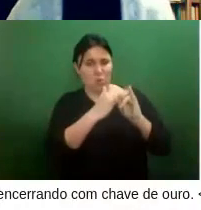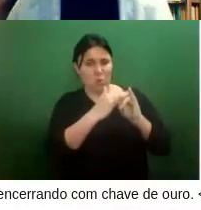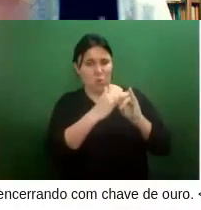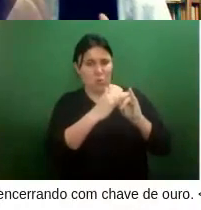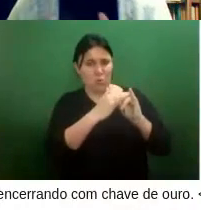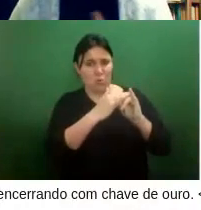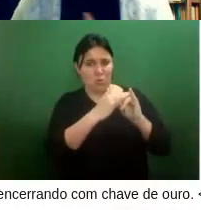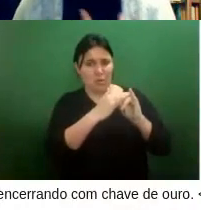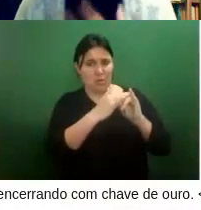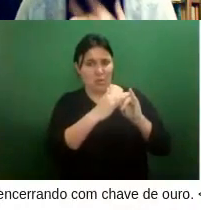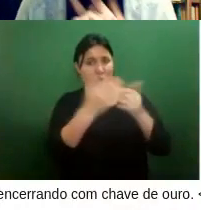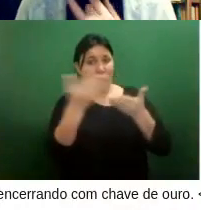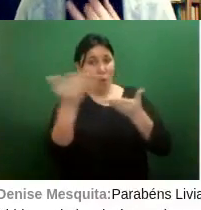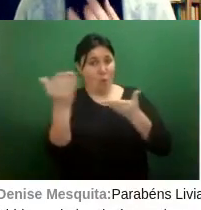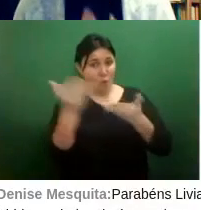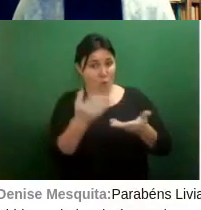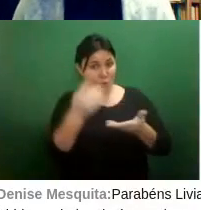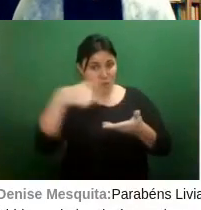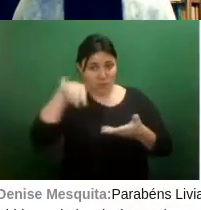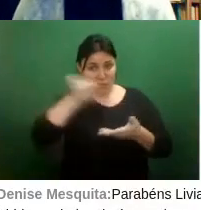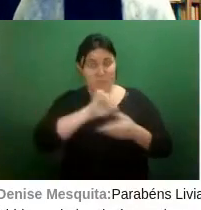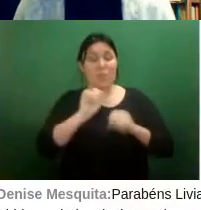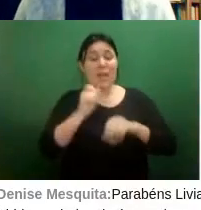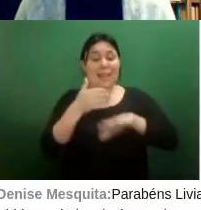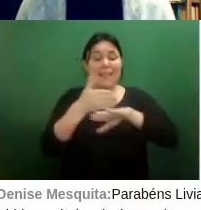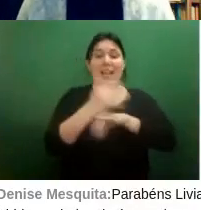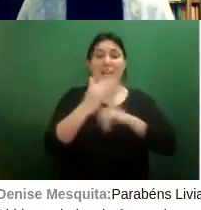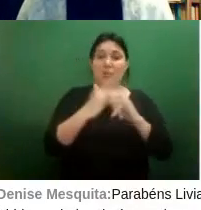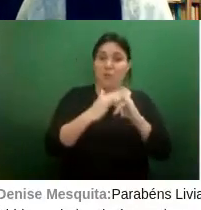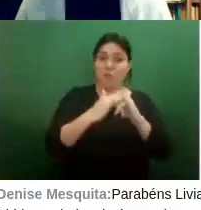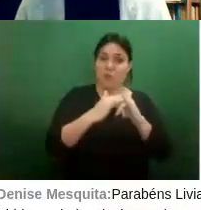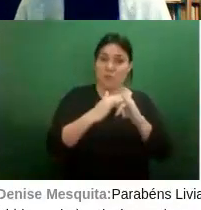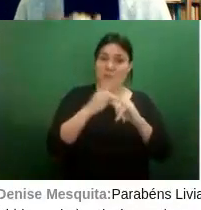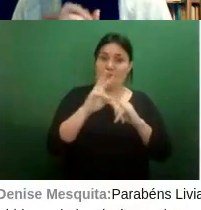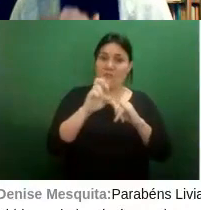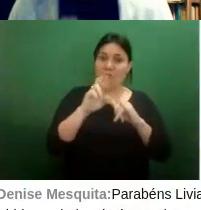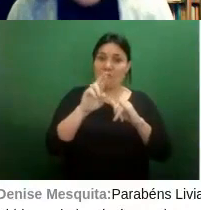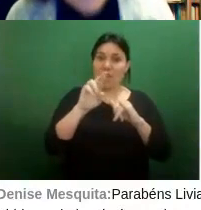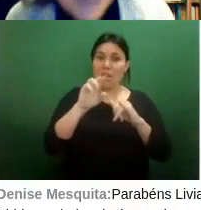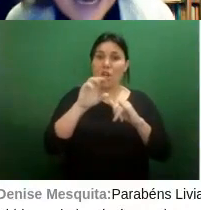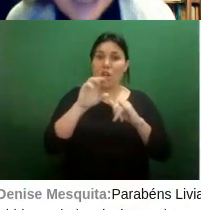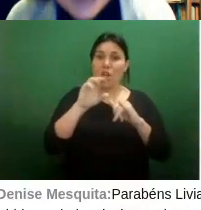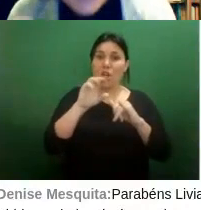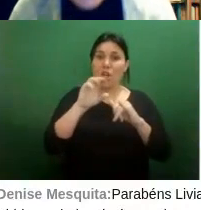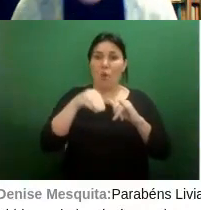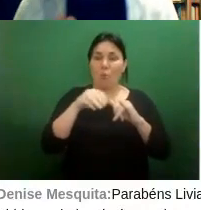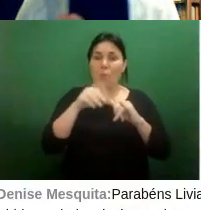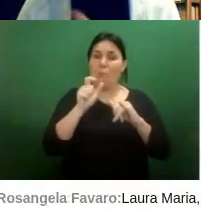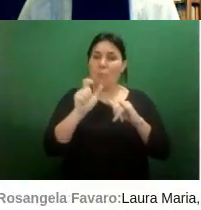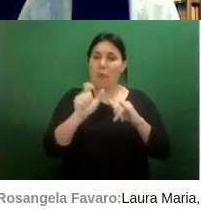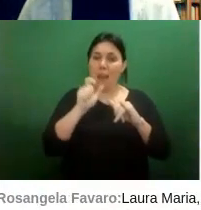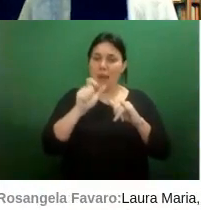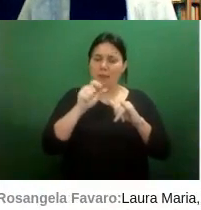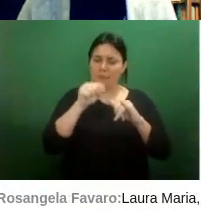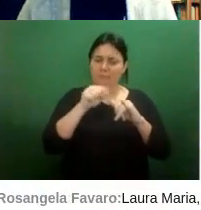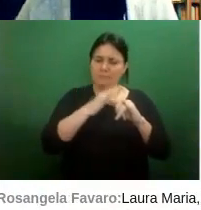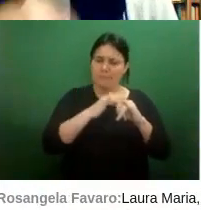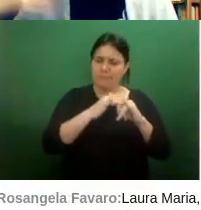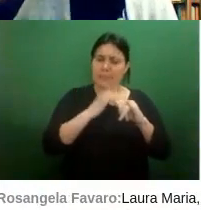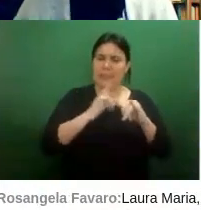convido vocês a entrarem no YouTube da Ver com Palavras. A gente tem, além desse vídeo do